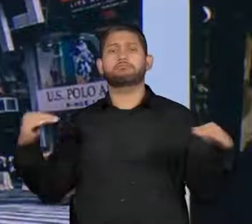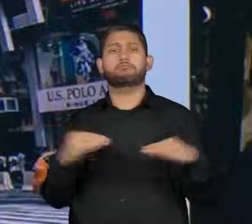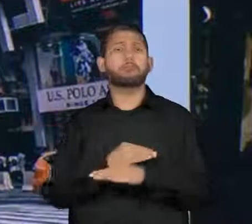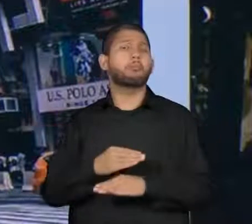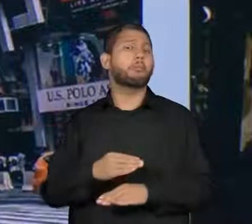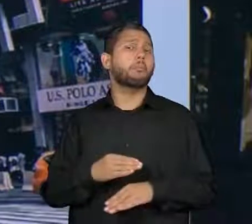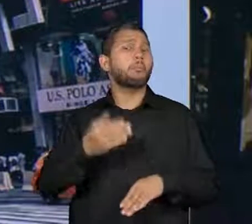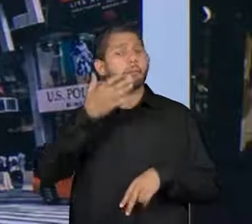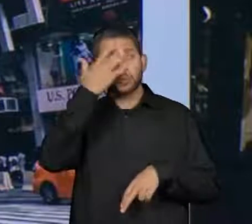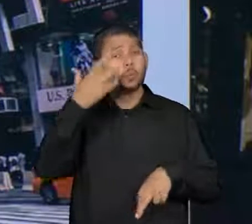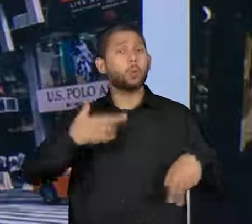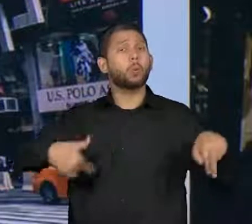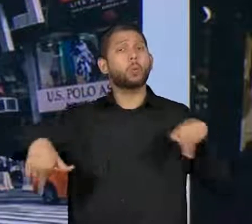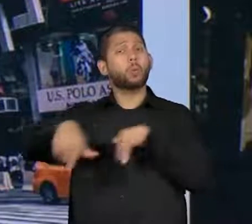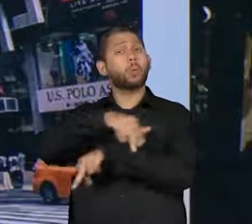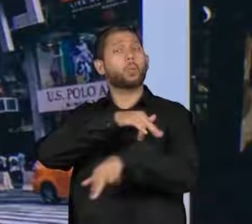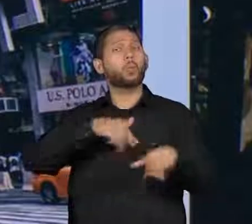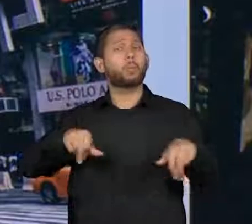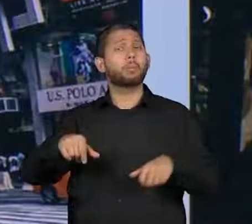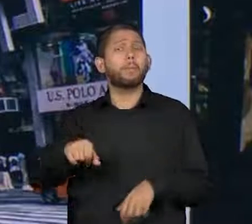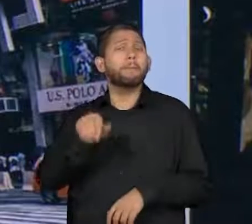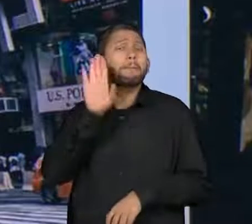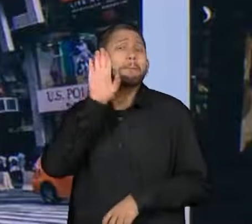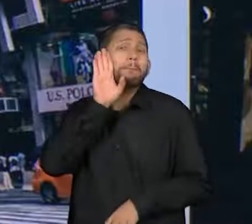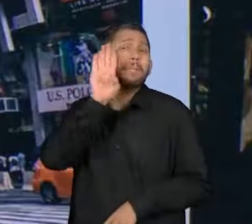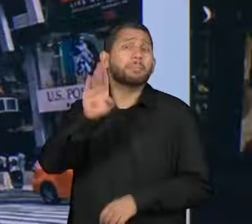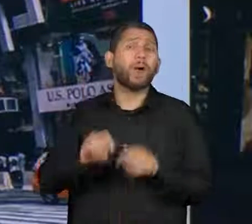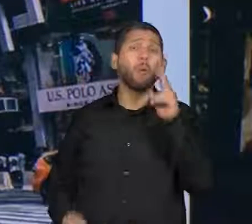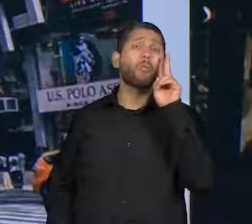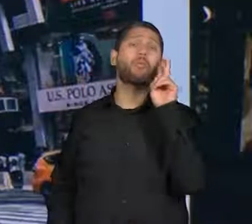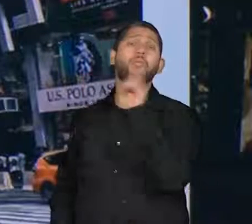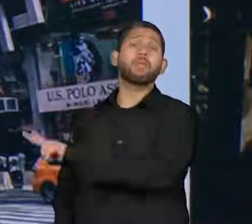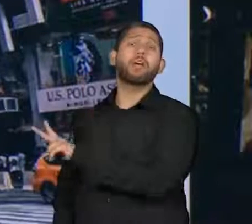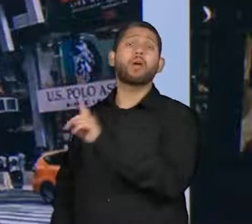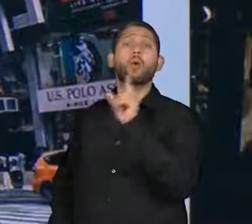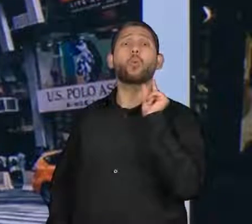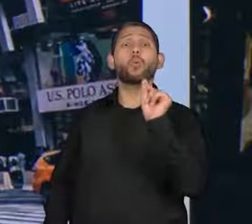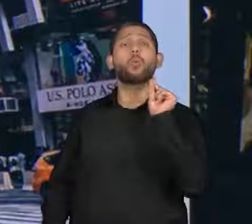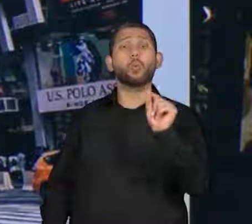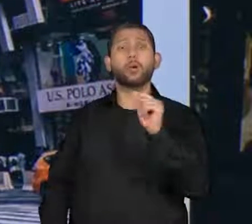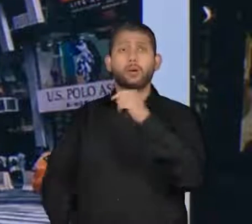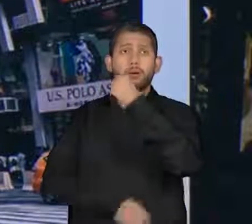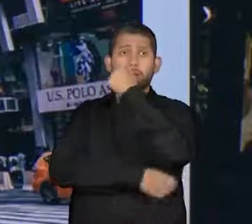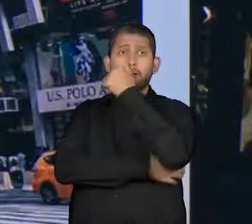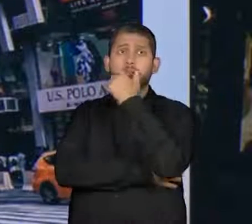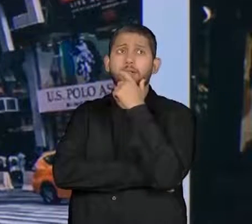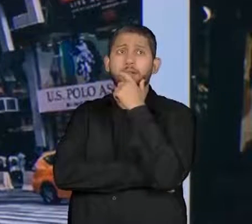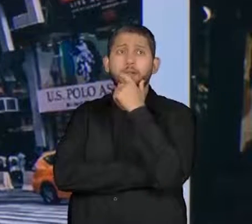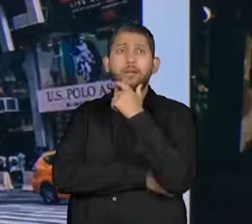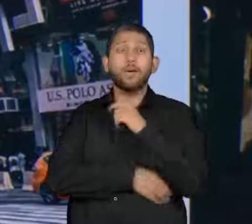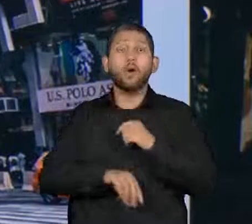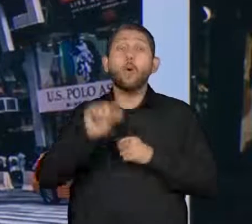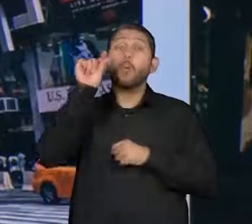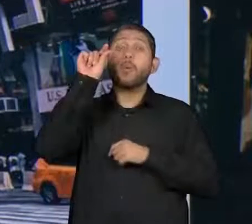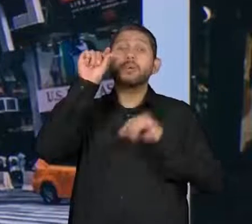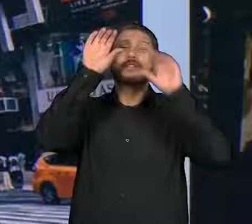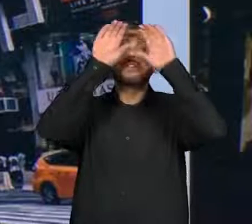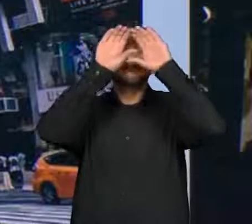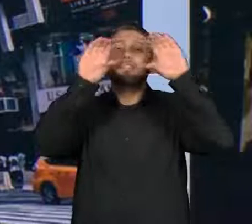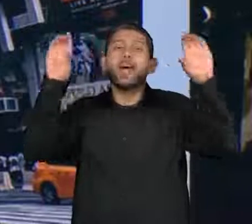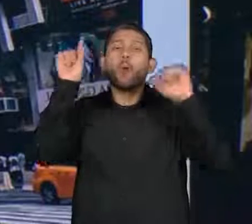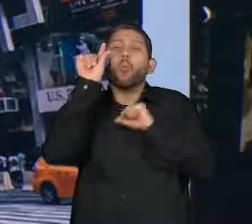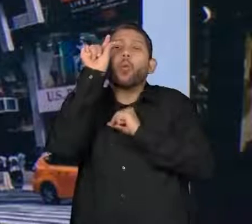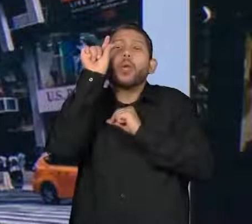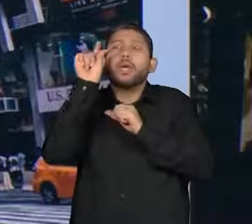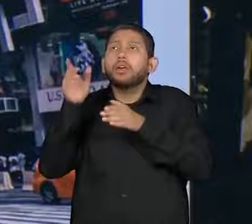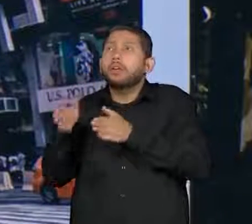imagem. Mas sabe o que se destaca ali, para que eu consegui ver uma parte assim bem destacada? Olha, ainda tem um pedaço de céu que a gente consegue enxergar,